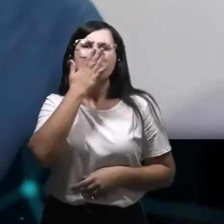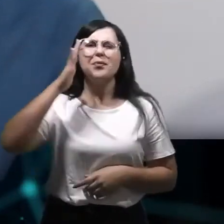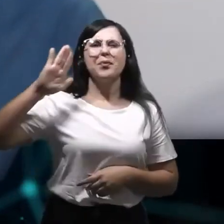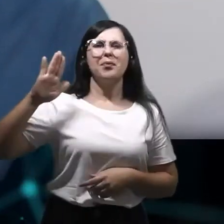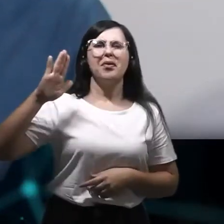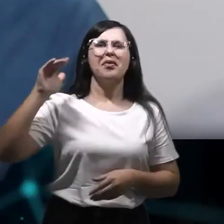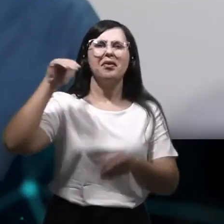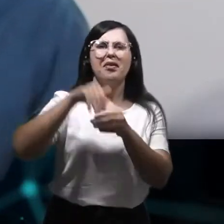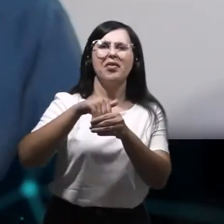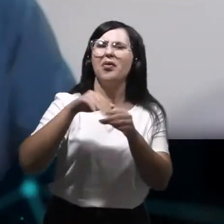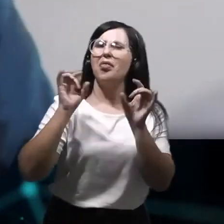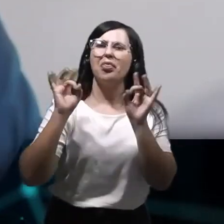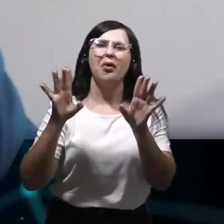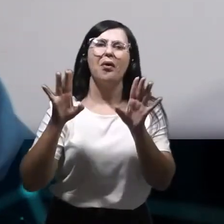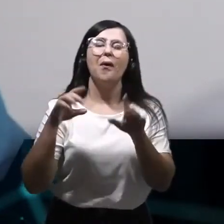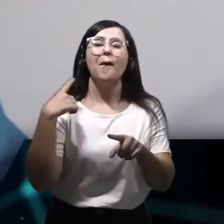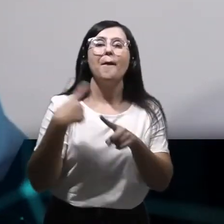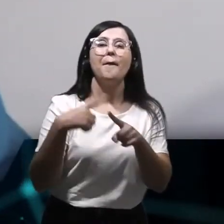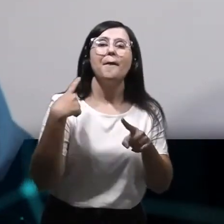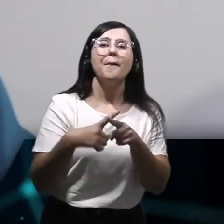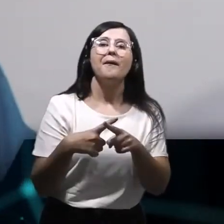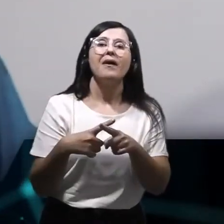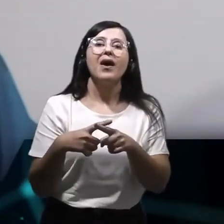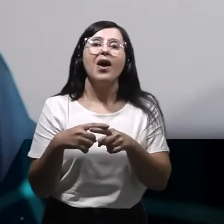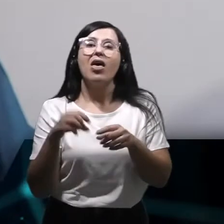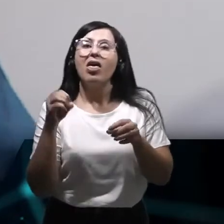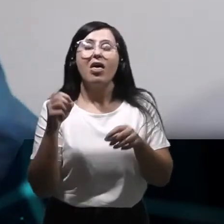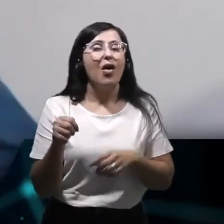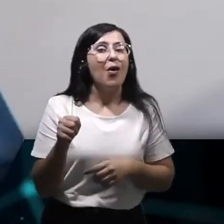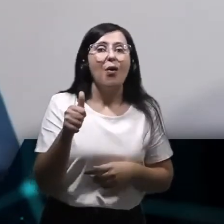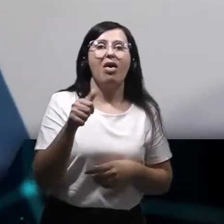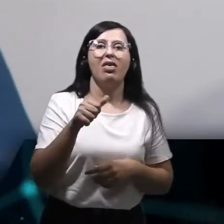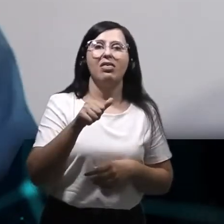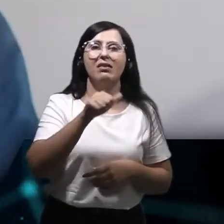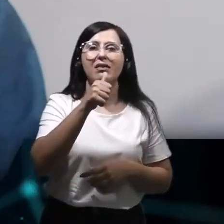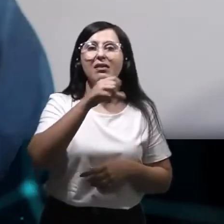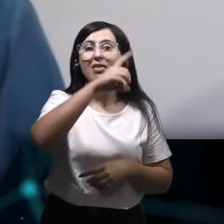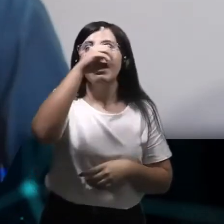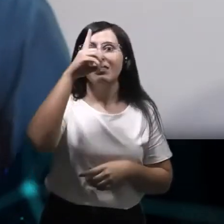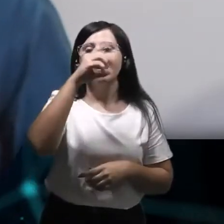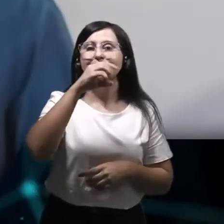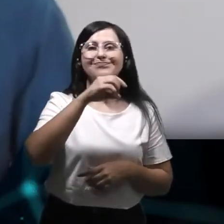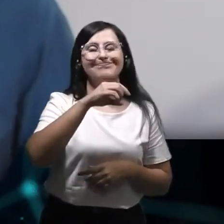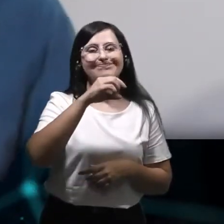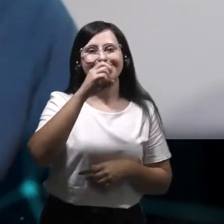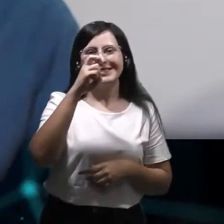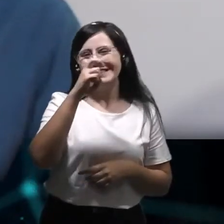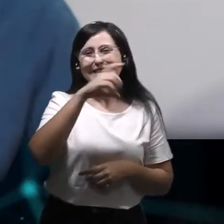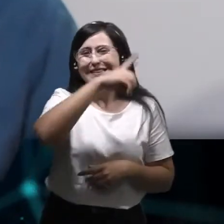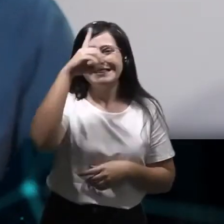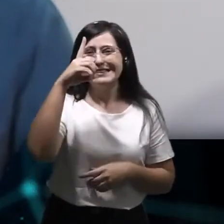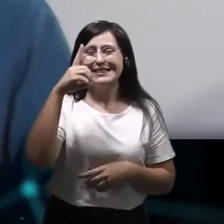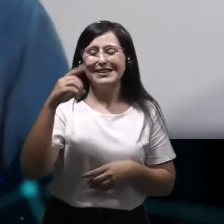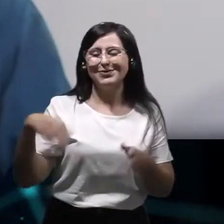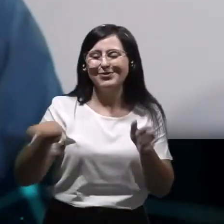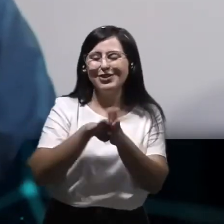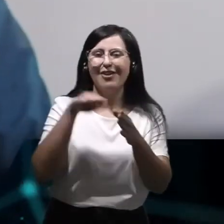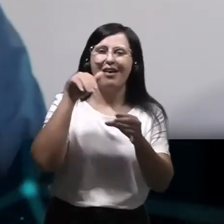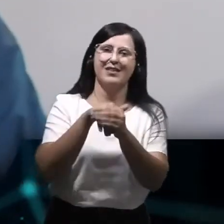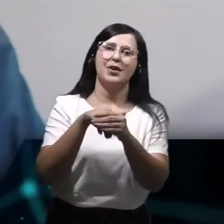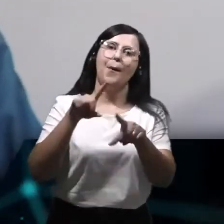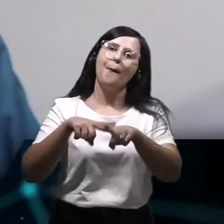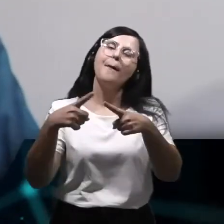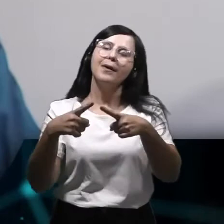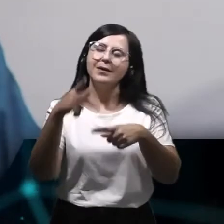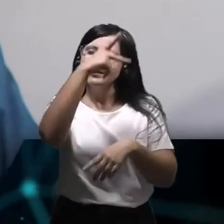vai ter cirurgia agora, no apagar da luz, faltando praticamente 15 dias para as eleições. Isso para mim é uma aberração. Mas o povo vai saber